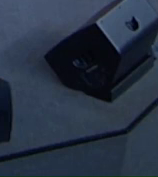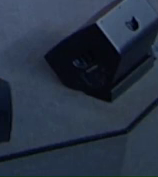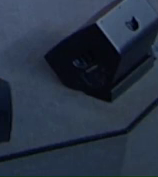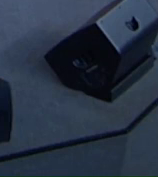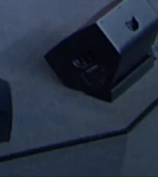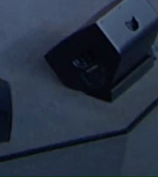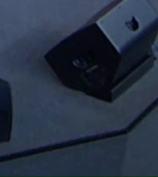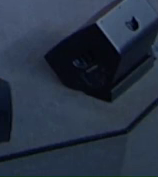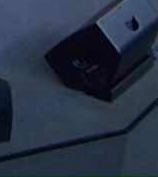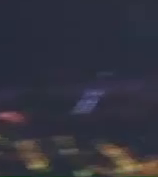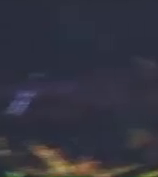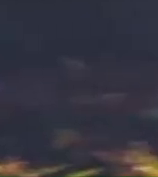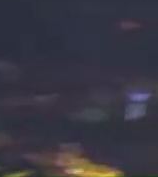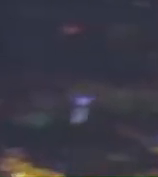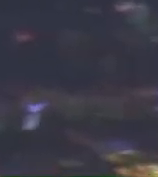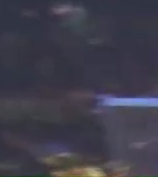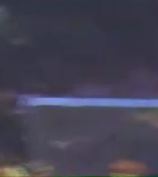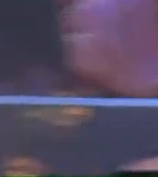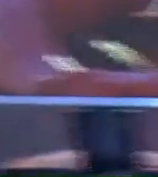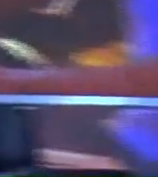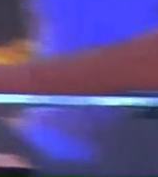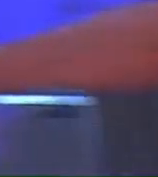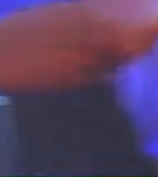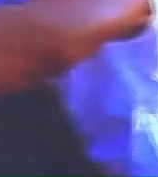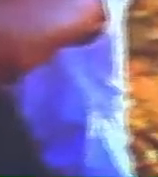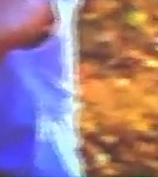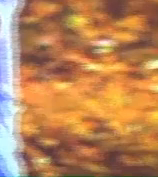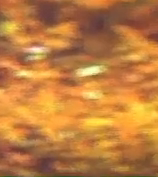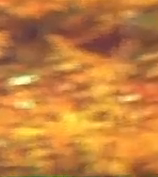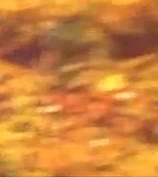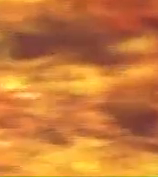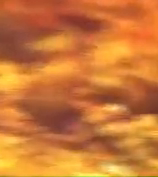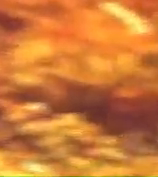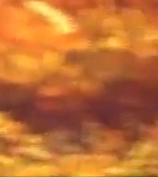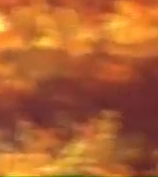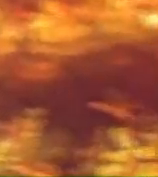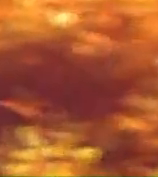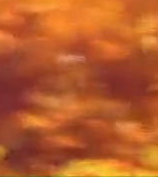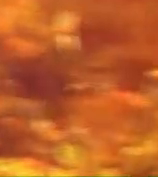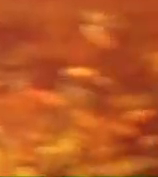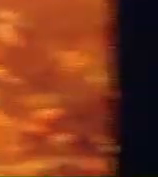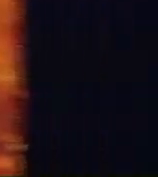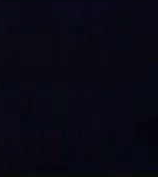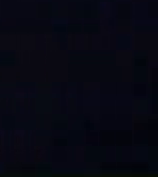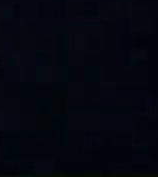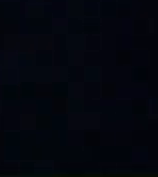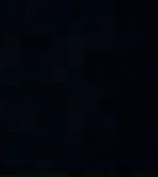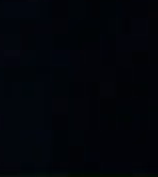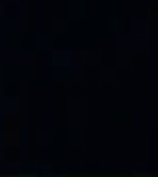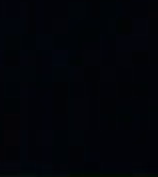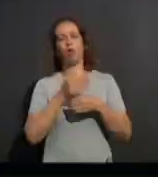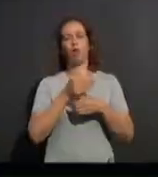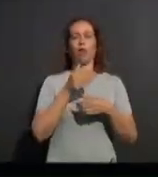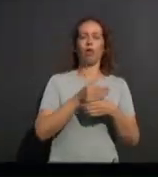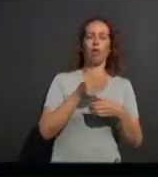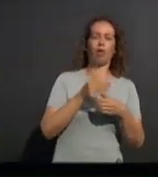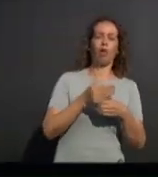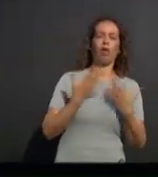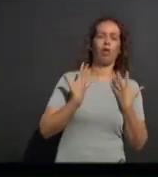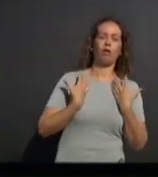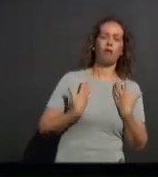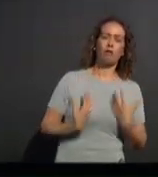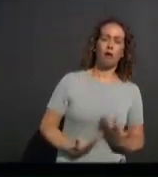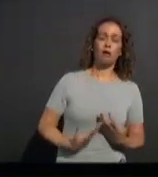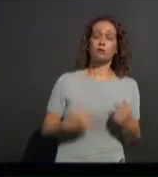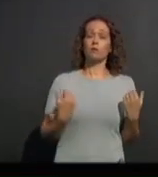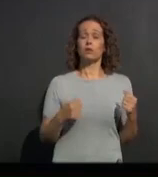às vezes está faltando, às vezes você está muito sonolento, muito caído, muito prostrado, e está precisando de uma coisa